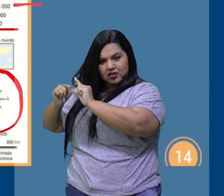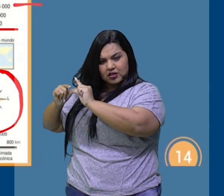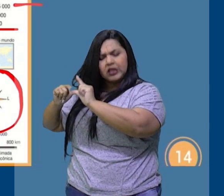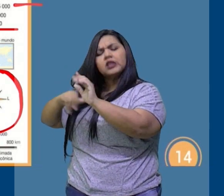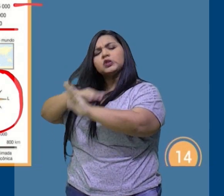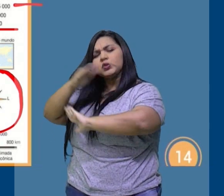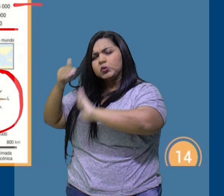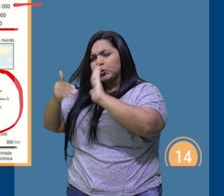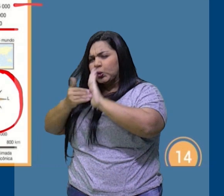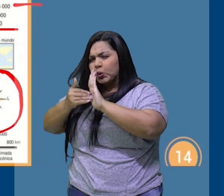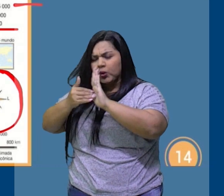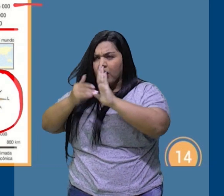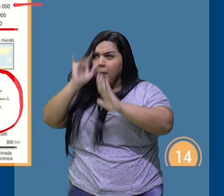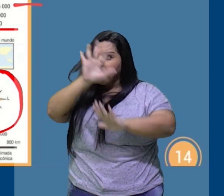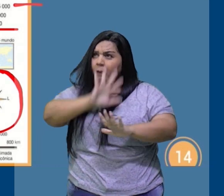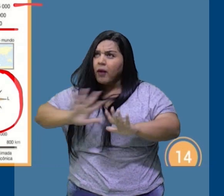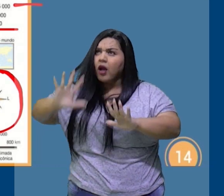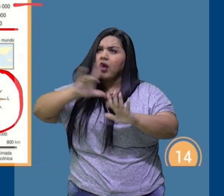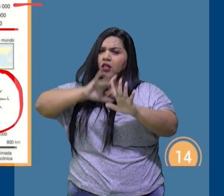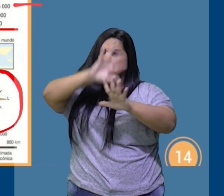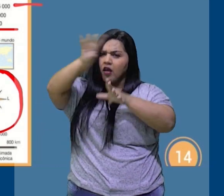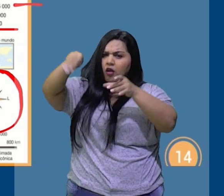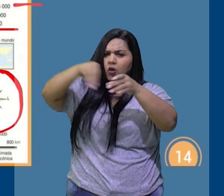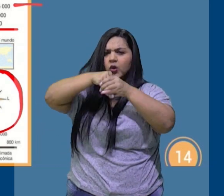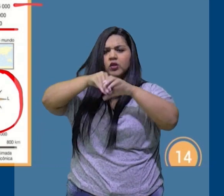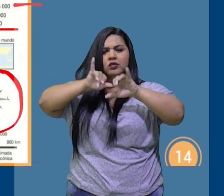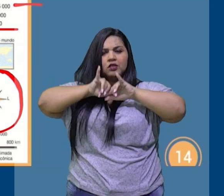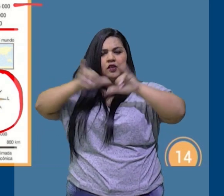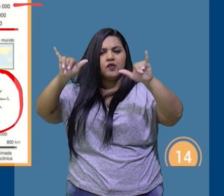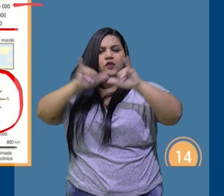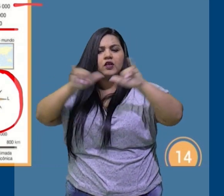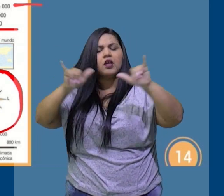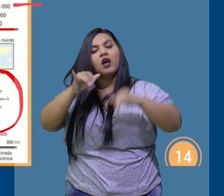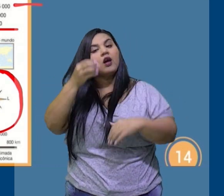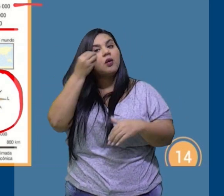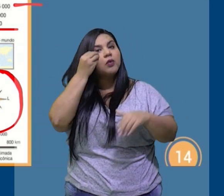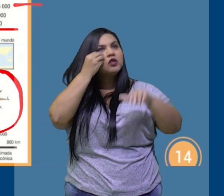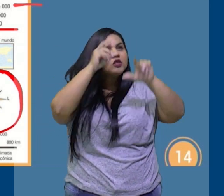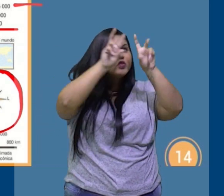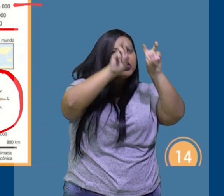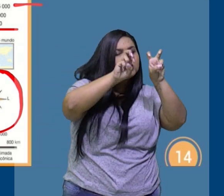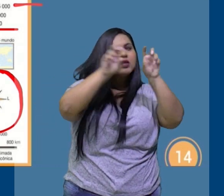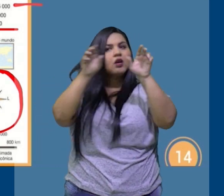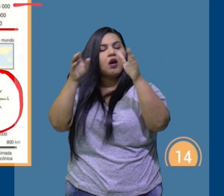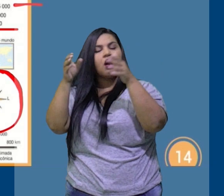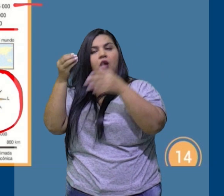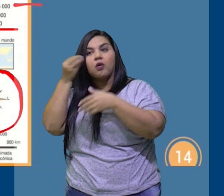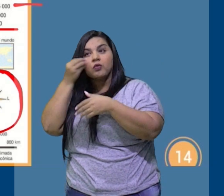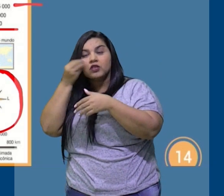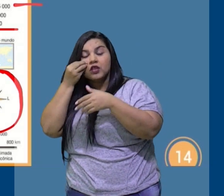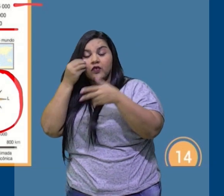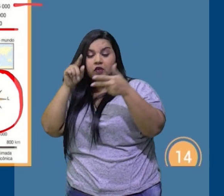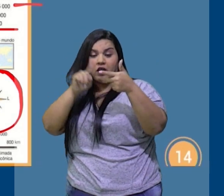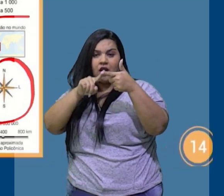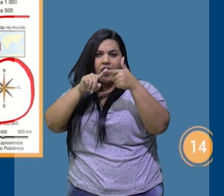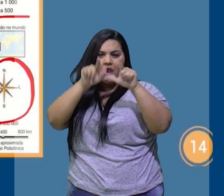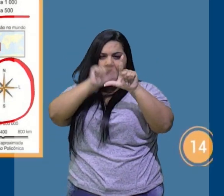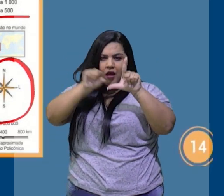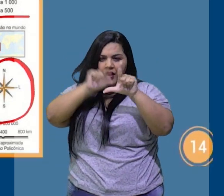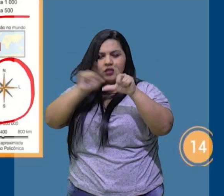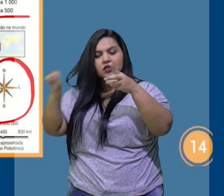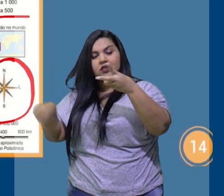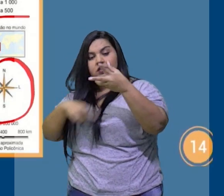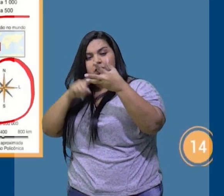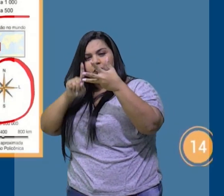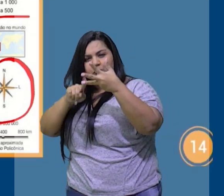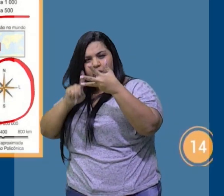todas essas informações. Observei o título, observei a legenda e agora a orientação, né? Então, aqui